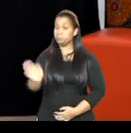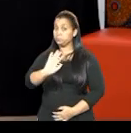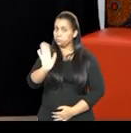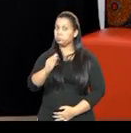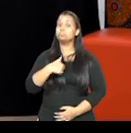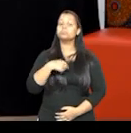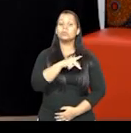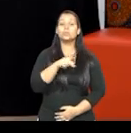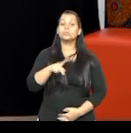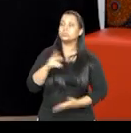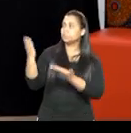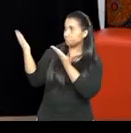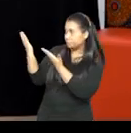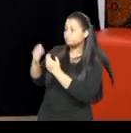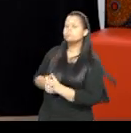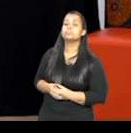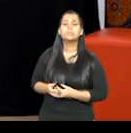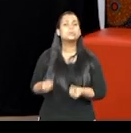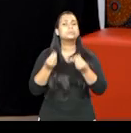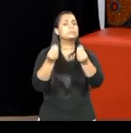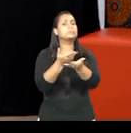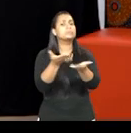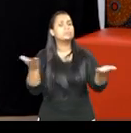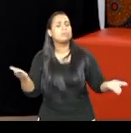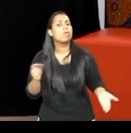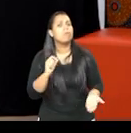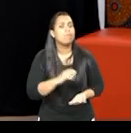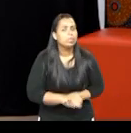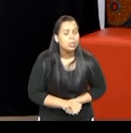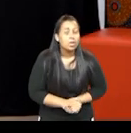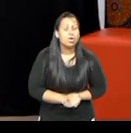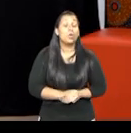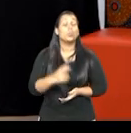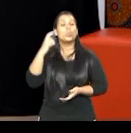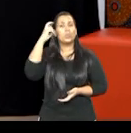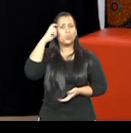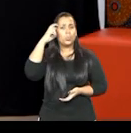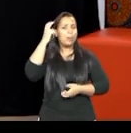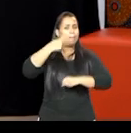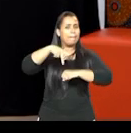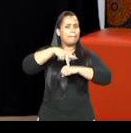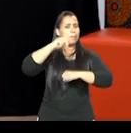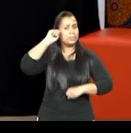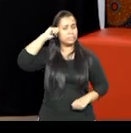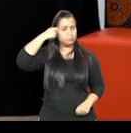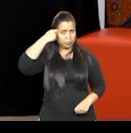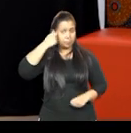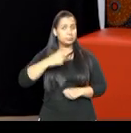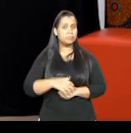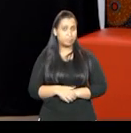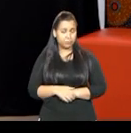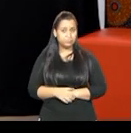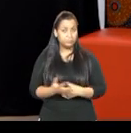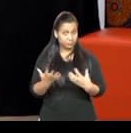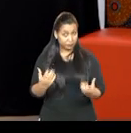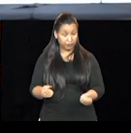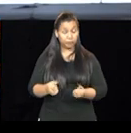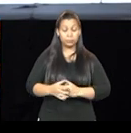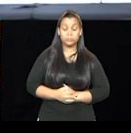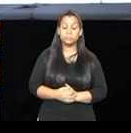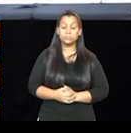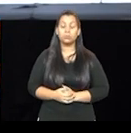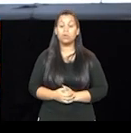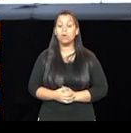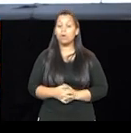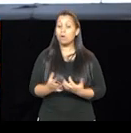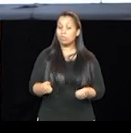pessoal, eu sou a professora Carol e eu vim trazer para vocês um pouquinho da cultura africana sobre a cultura brasileira. Vamos lá?